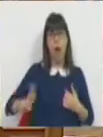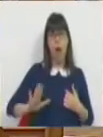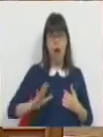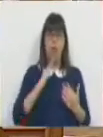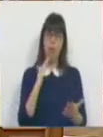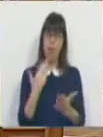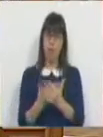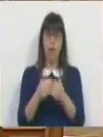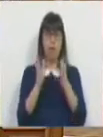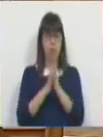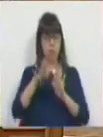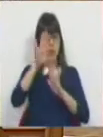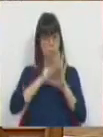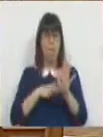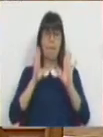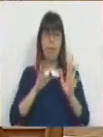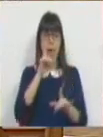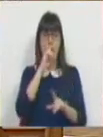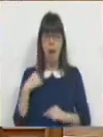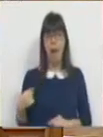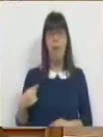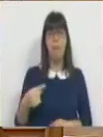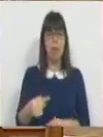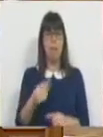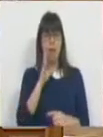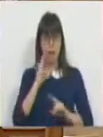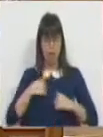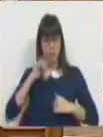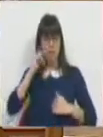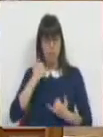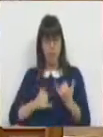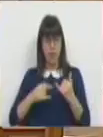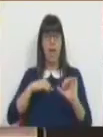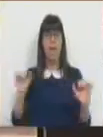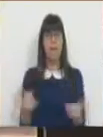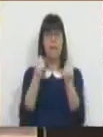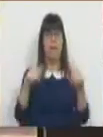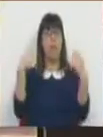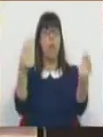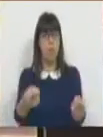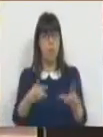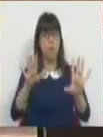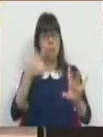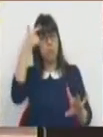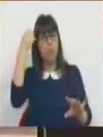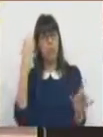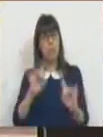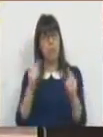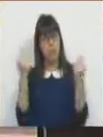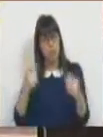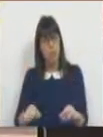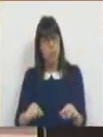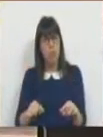de proporcionar todas as condições a quem todos os dias arrisca a sua vida para salvar a de outros. Não se compreende que